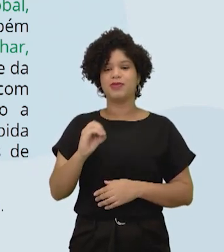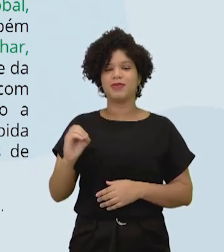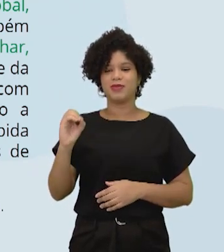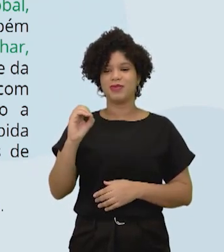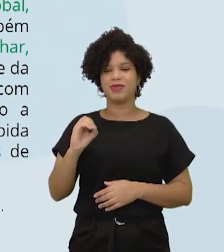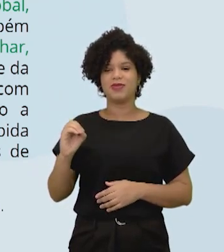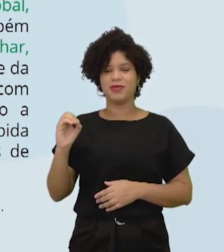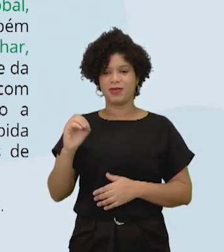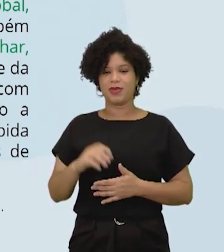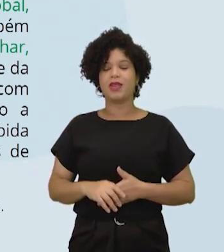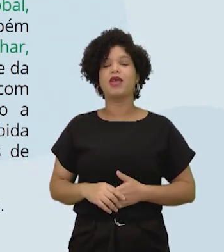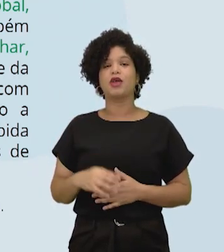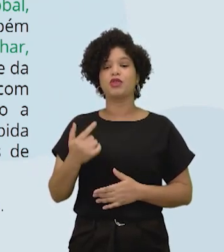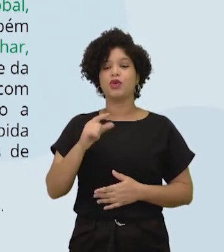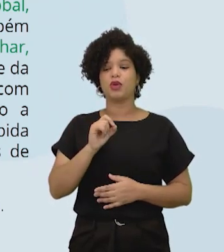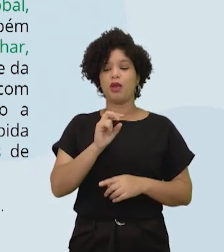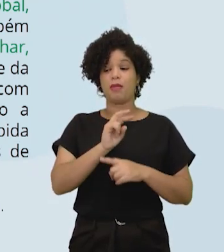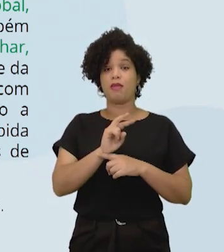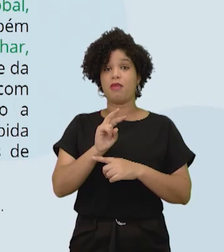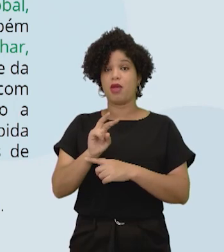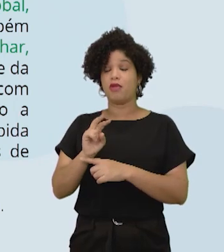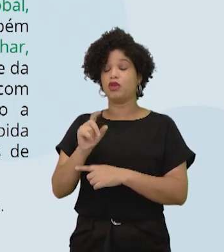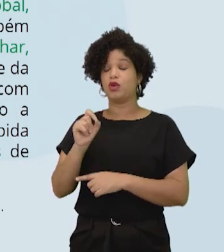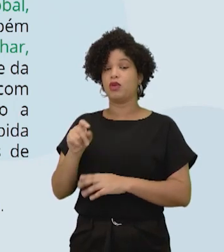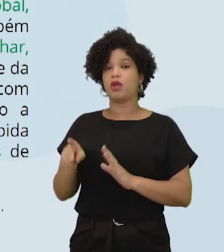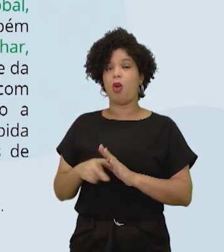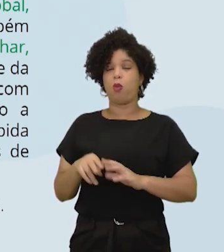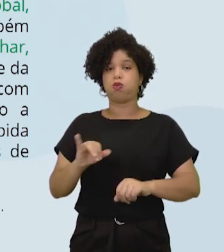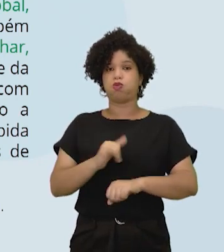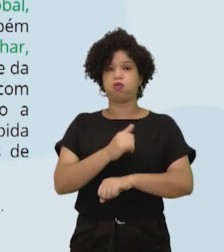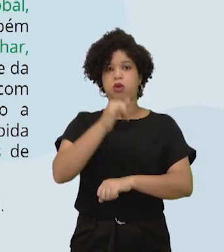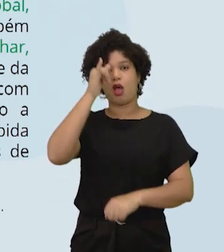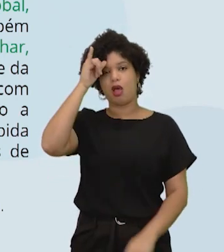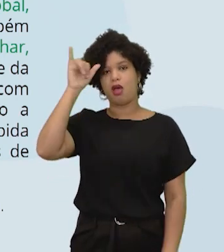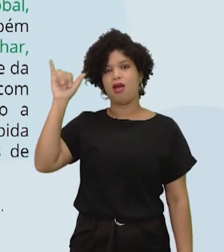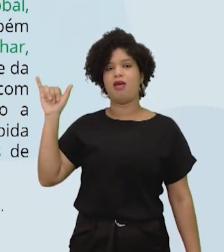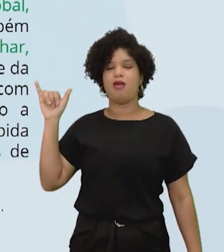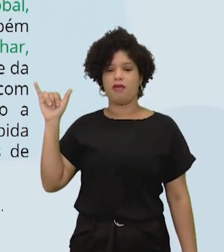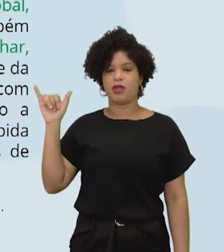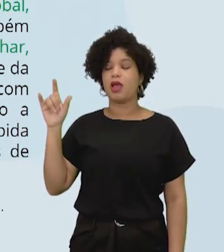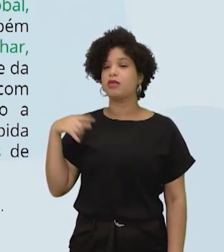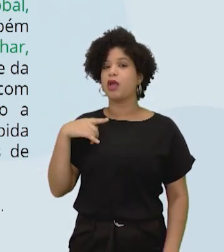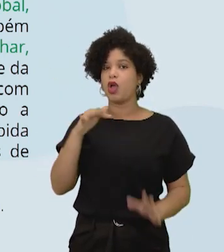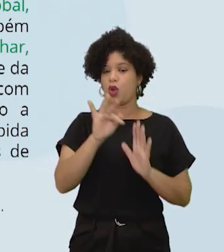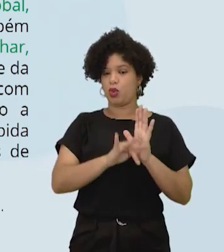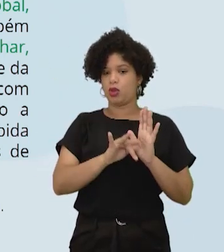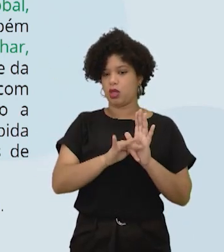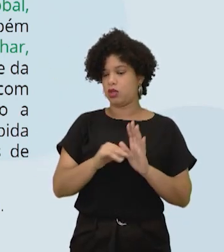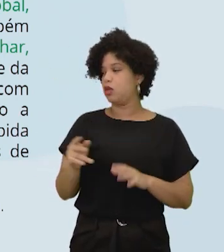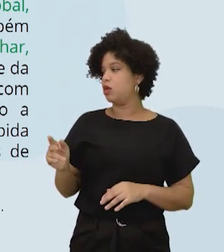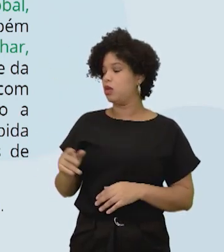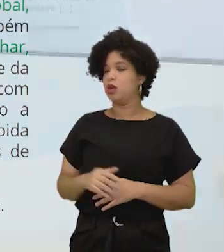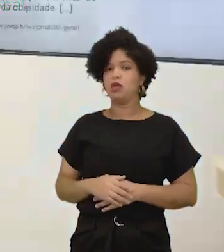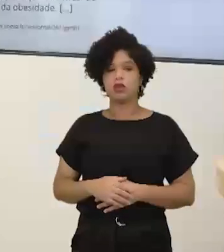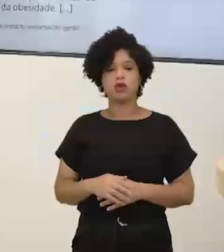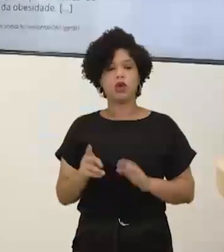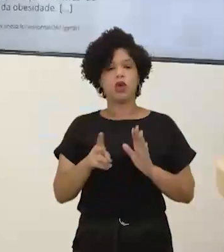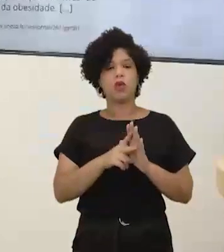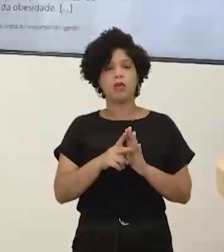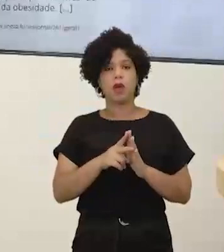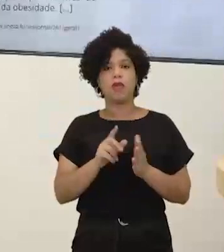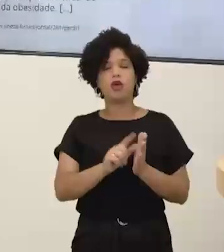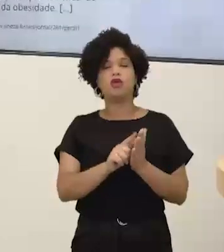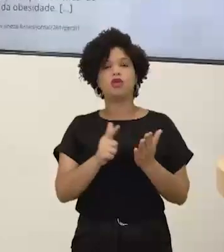conta do Dia Nacional da Prevenção da Obesidade, e o texto continua. Esse texto foi tirado do jornal Unesp, tá? Gente, olha